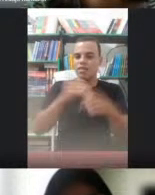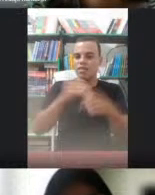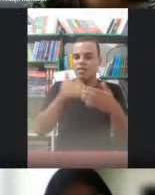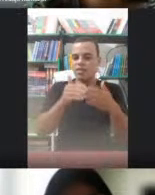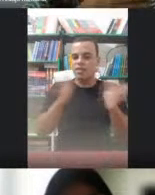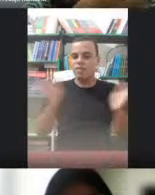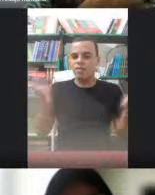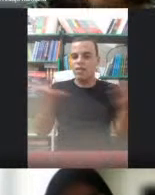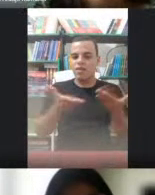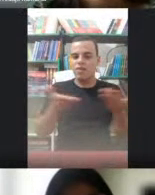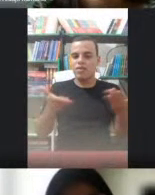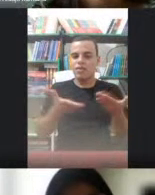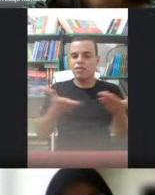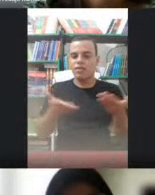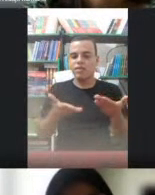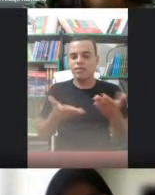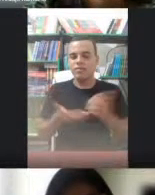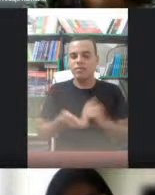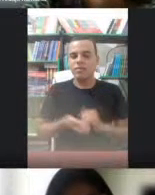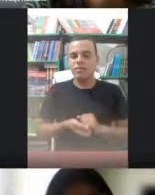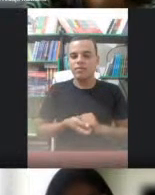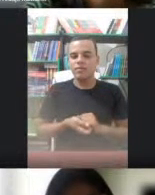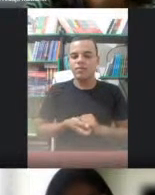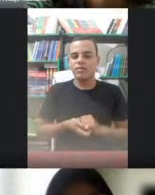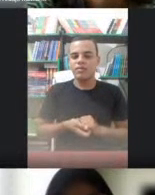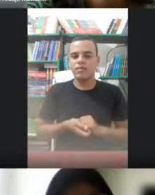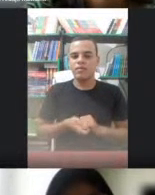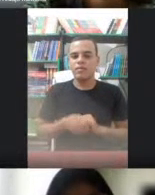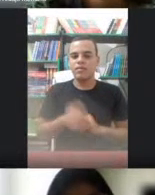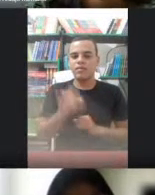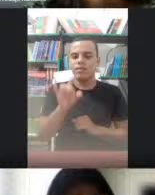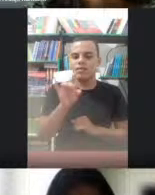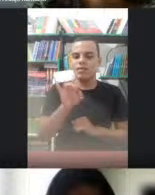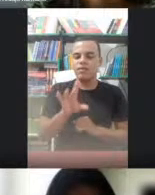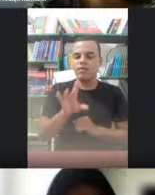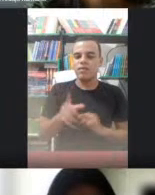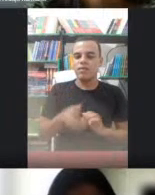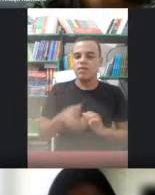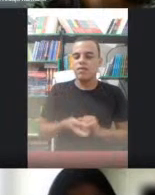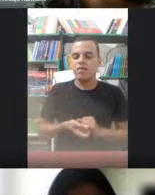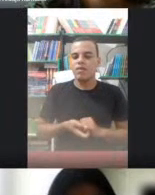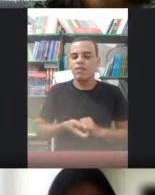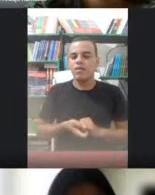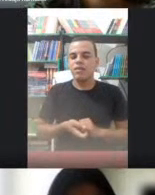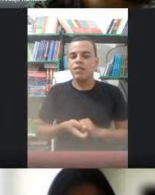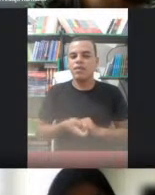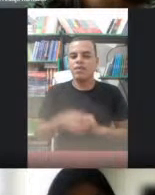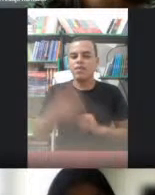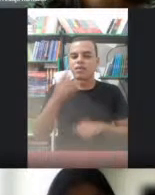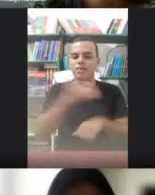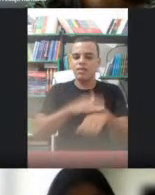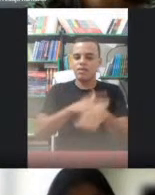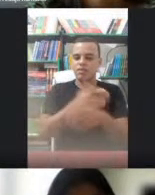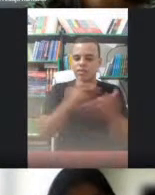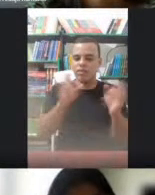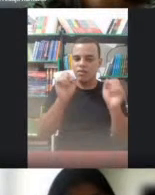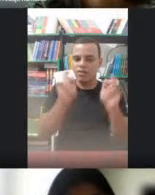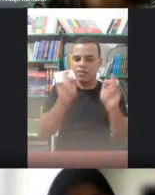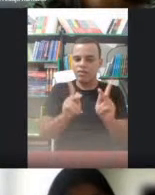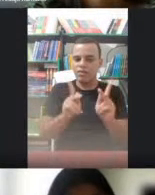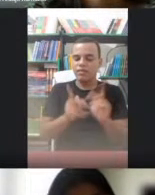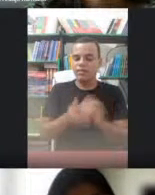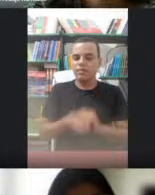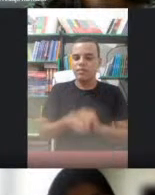apresentação que eu acho que vai apenas nortear o que eu vou estar me propondo aqui a falar com vocês, tá certo? Só